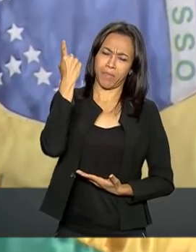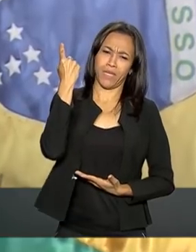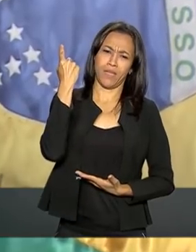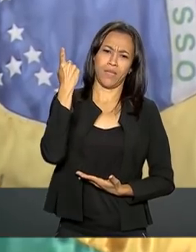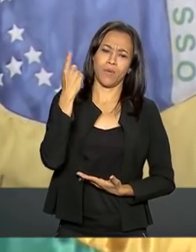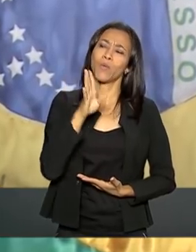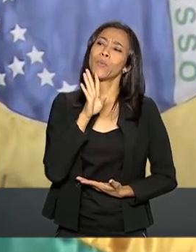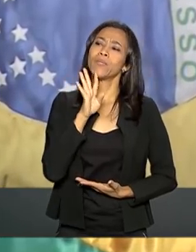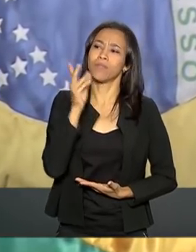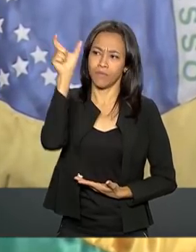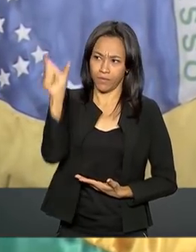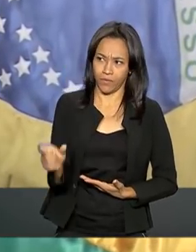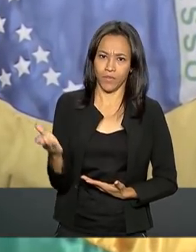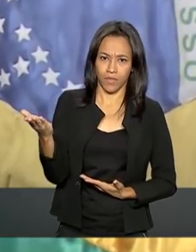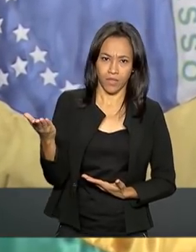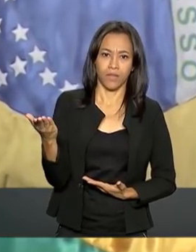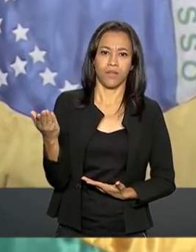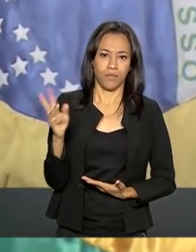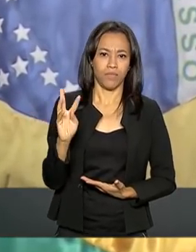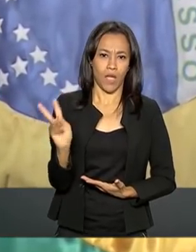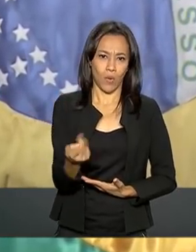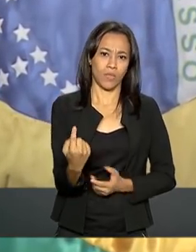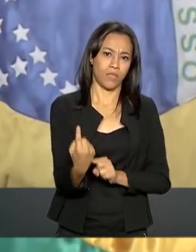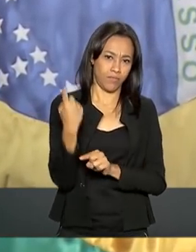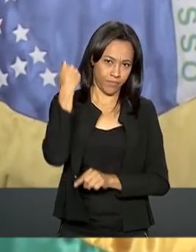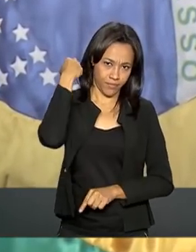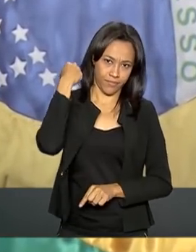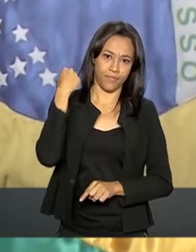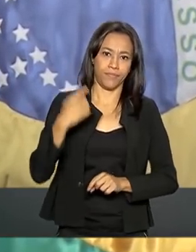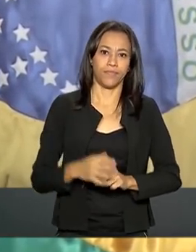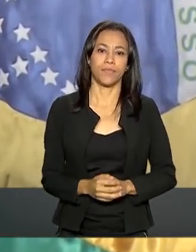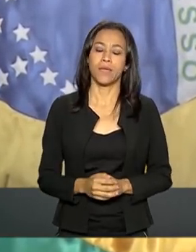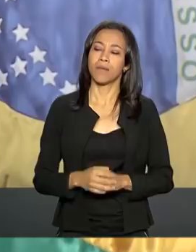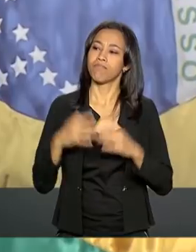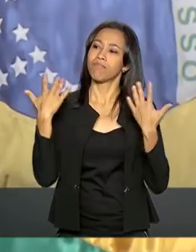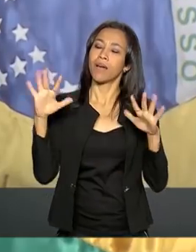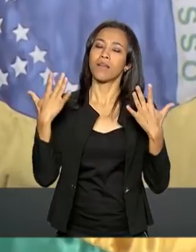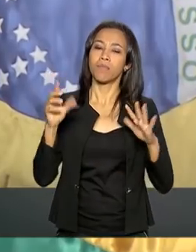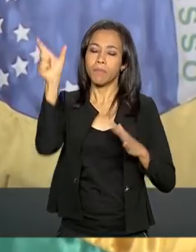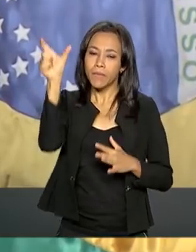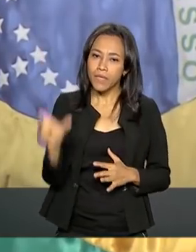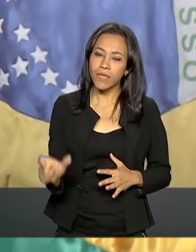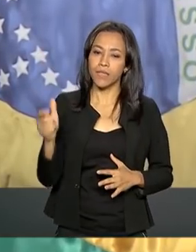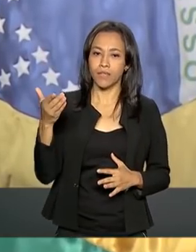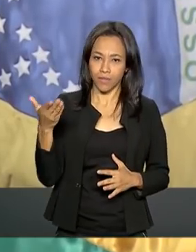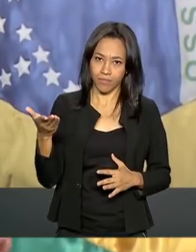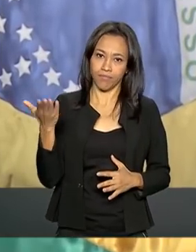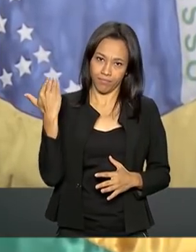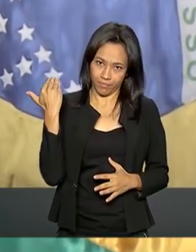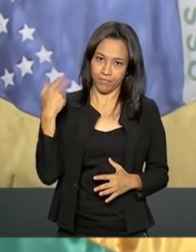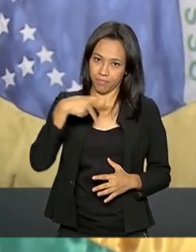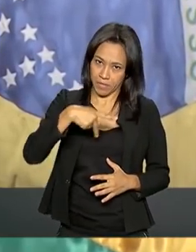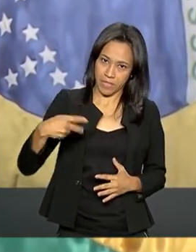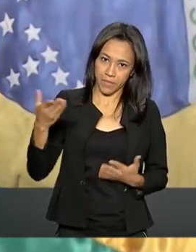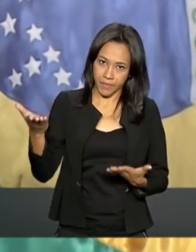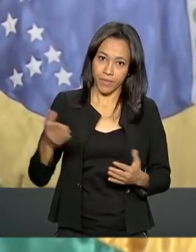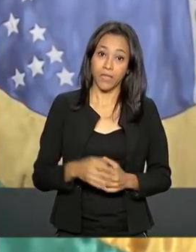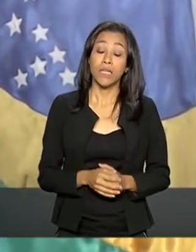conheci, naquela situação dos mineiros. Parabéns pela liderança naquele momento. E mais